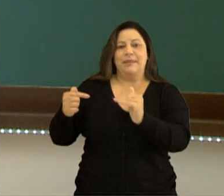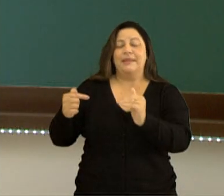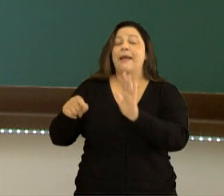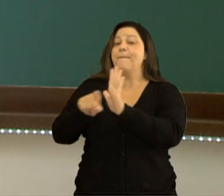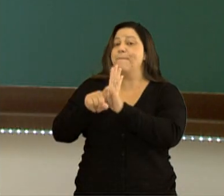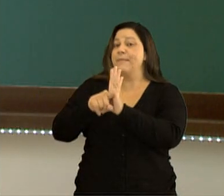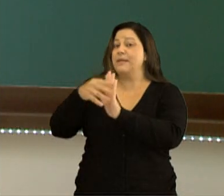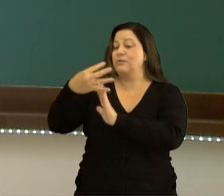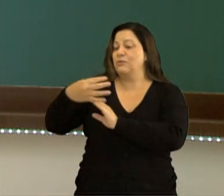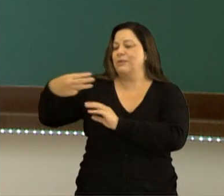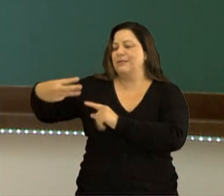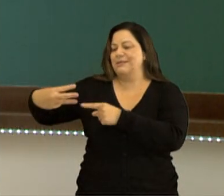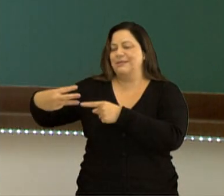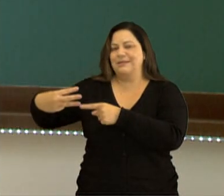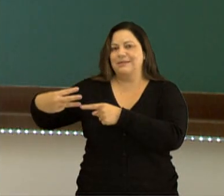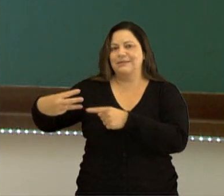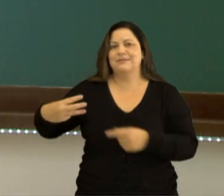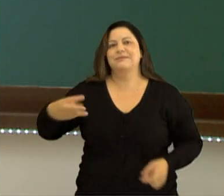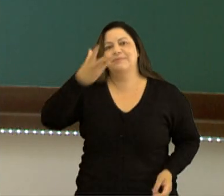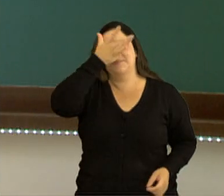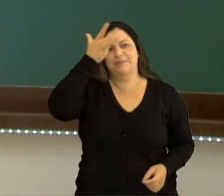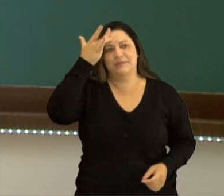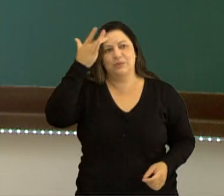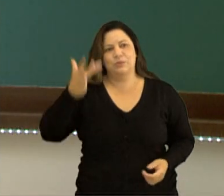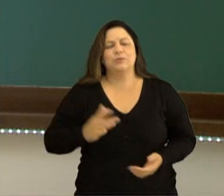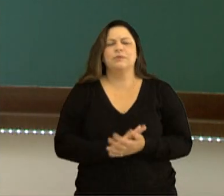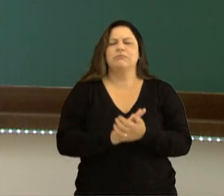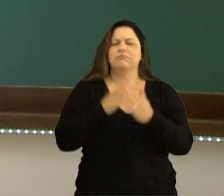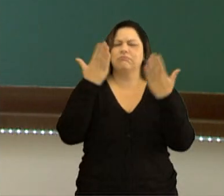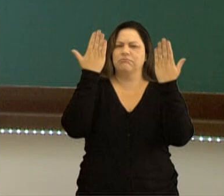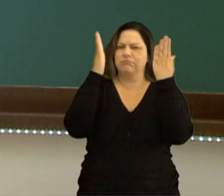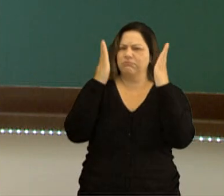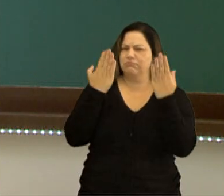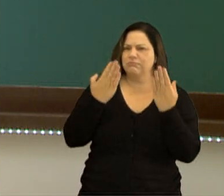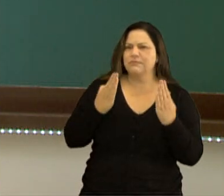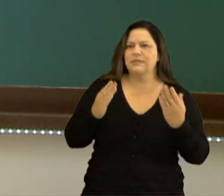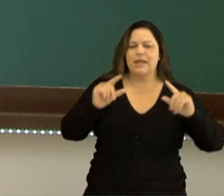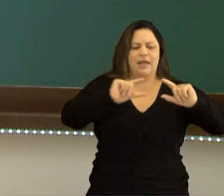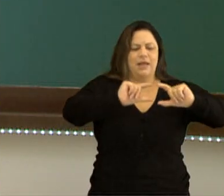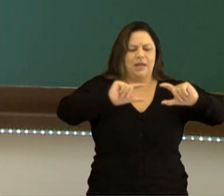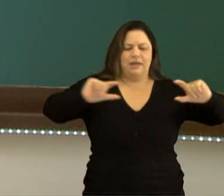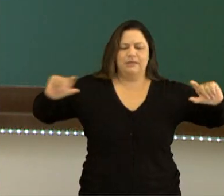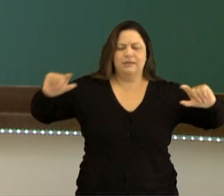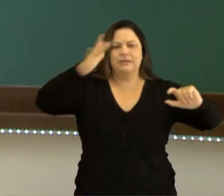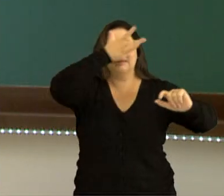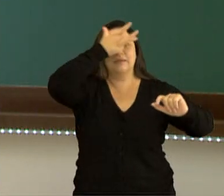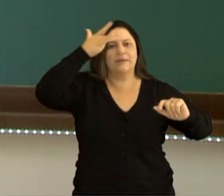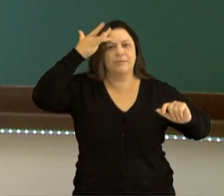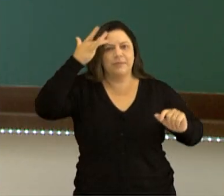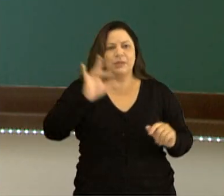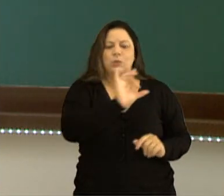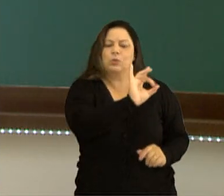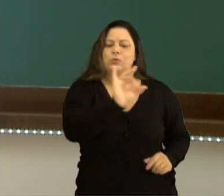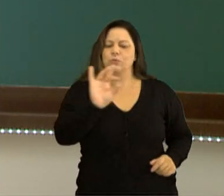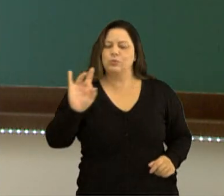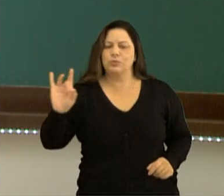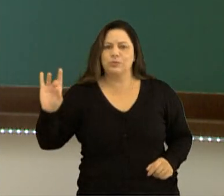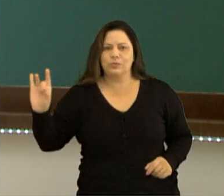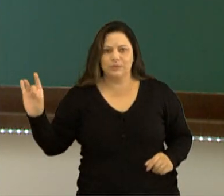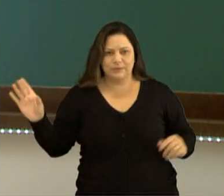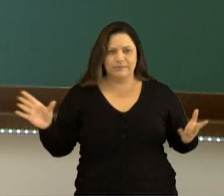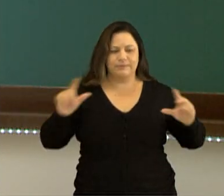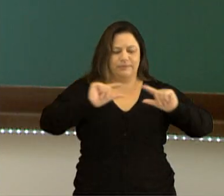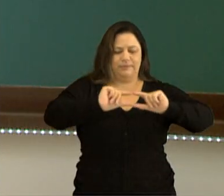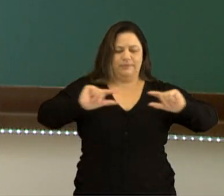então, portanto, ficou 3 pessoas. Agora, analisando os saldos de pessoas em cada andar, entre o que saiu e